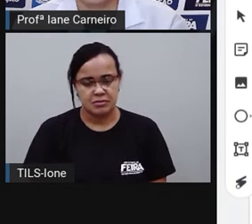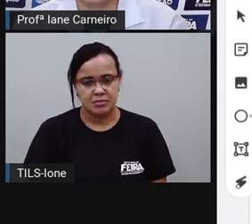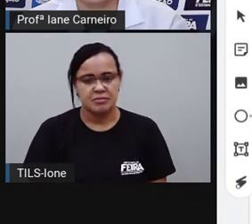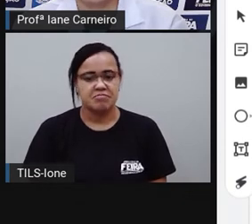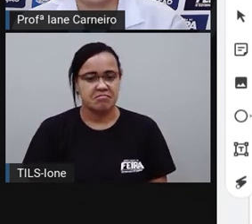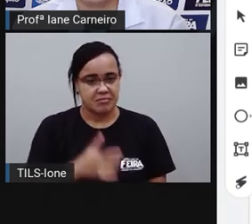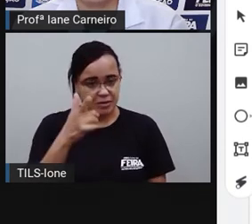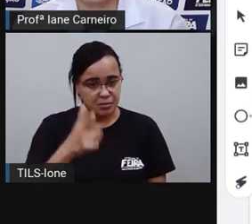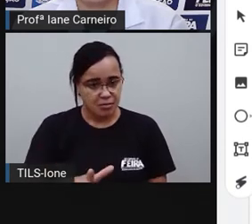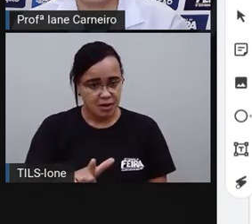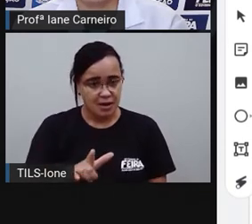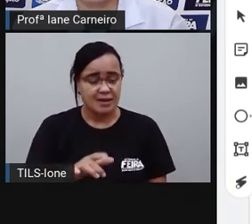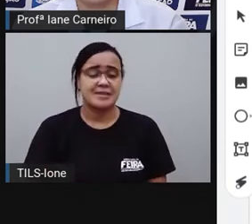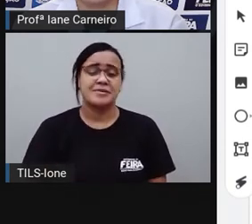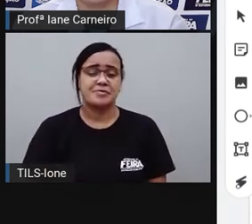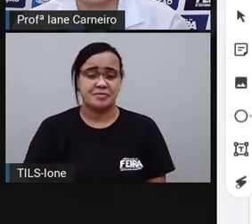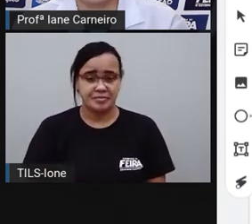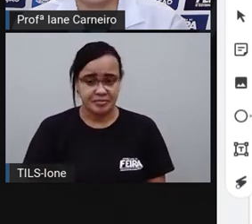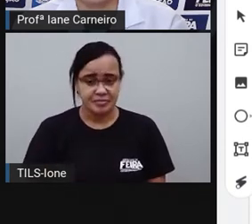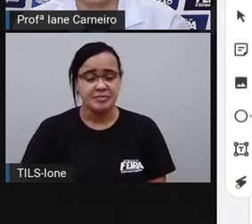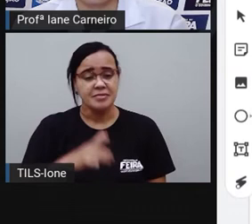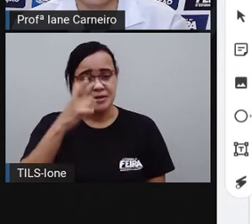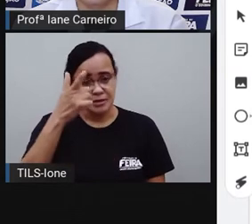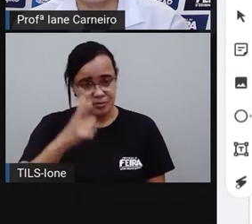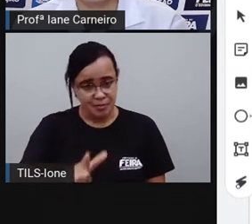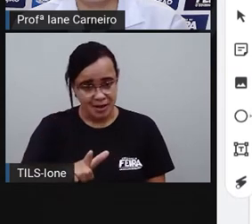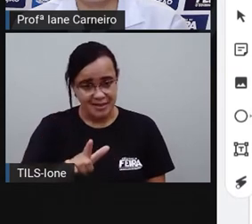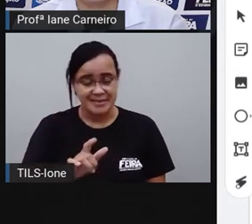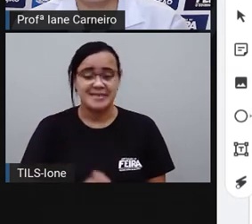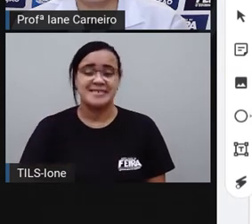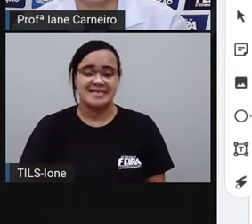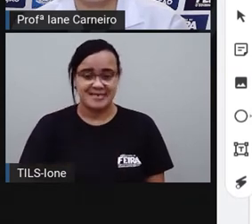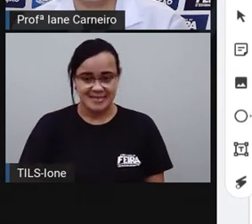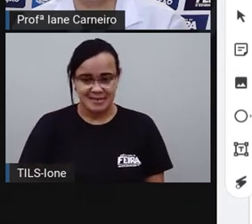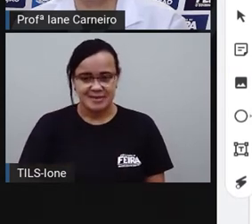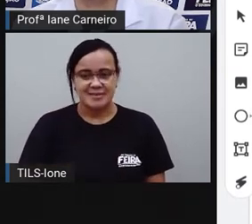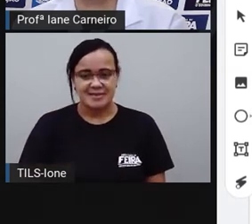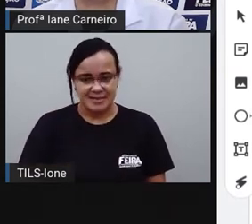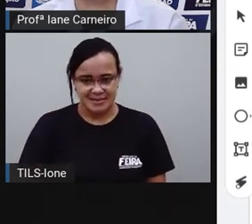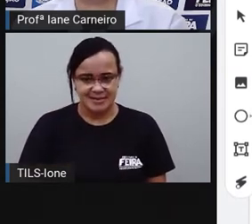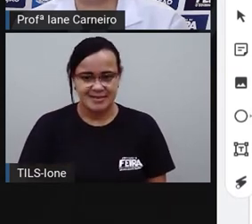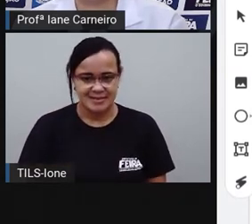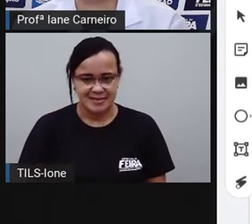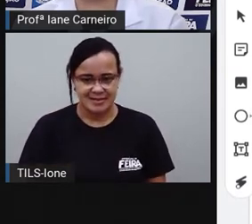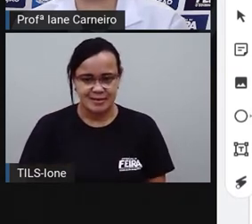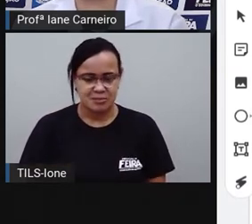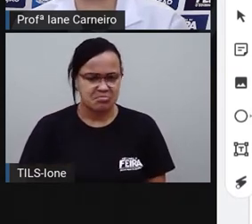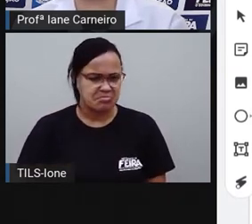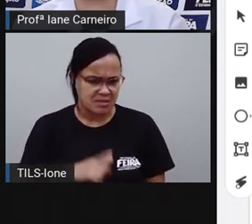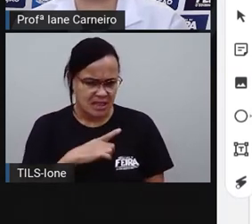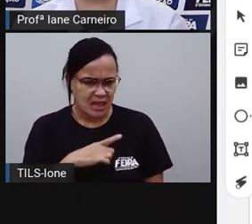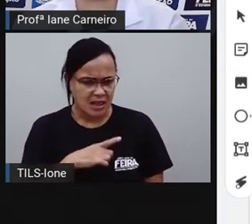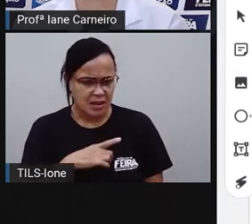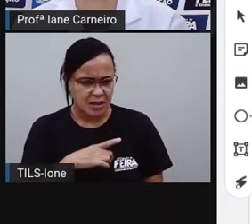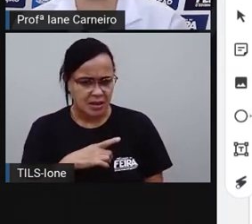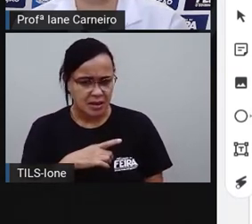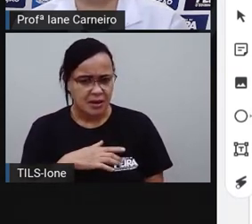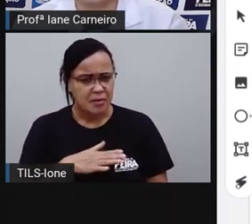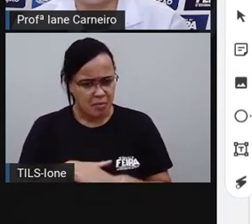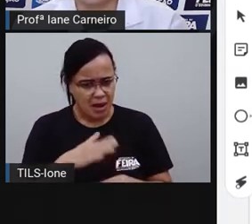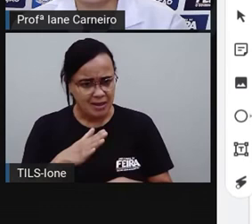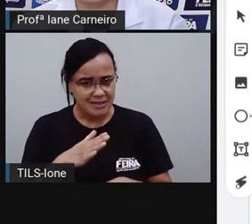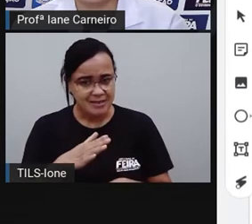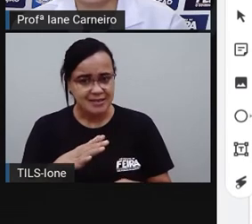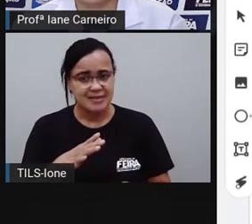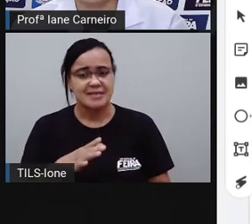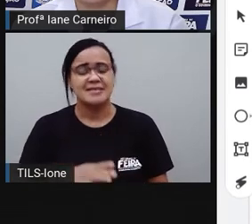Outro retângulo. Mais um. Tem mais algum retângulo?